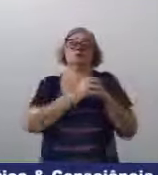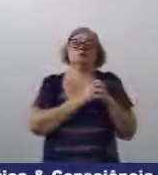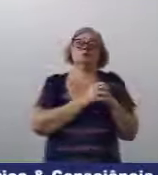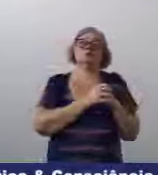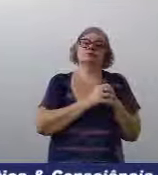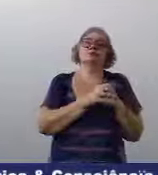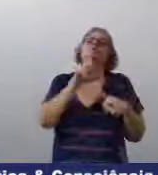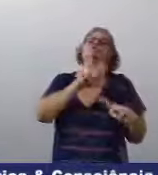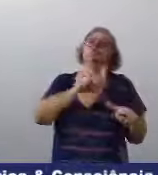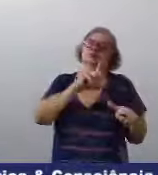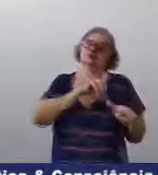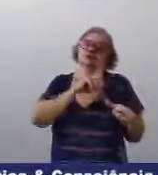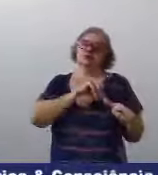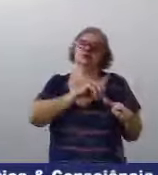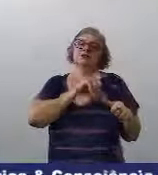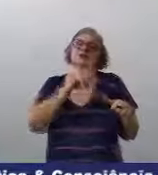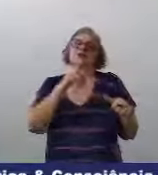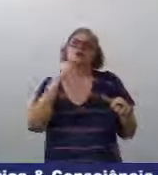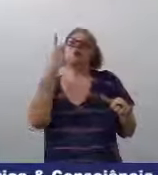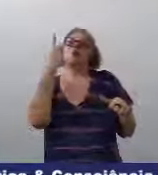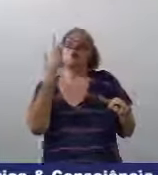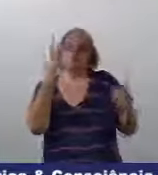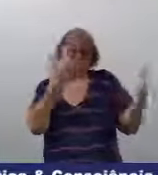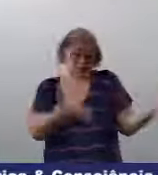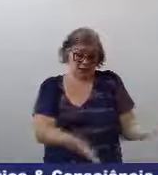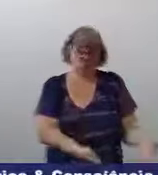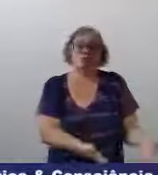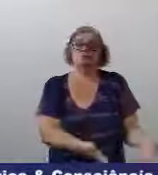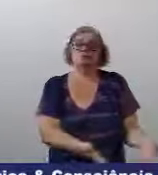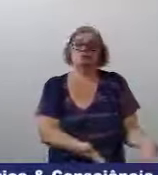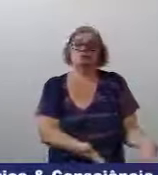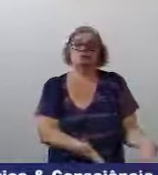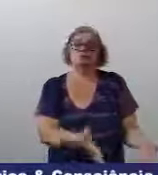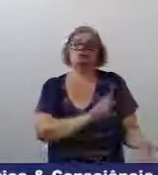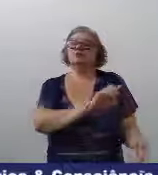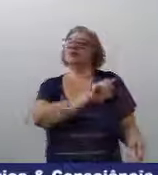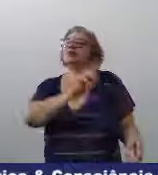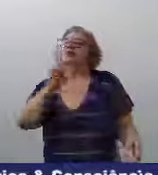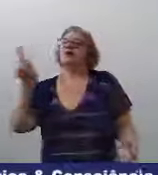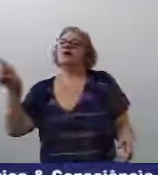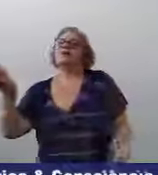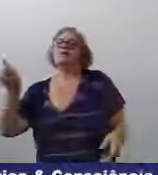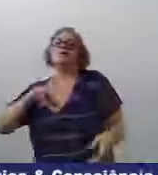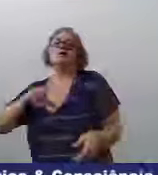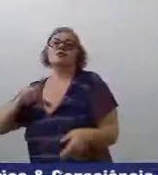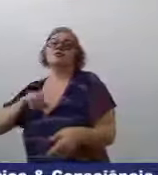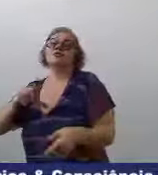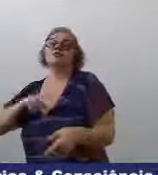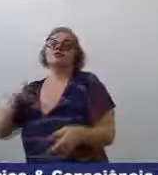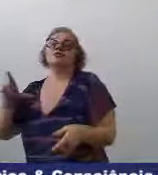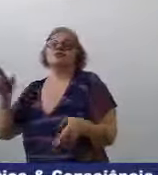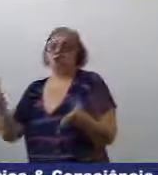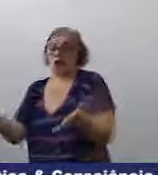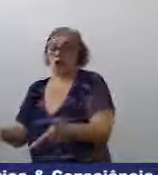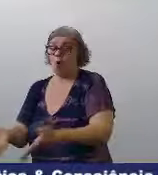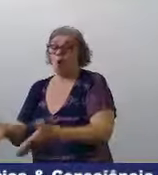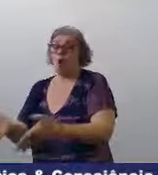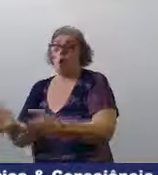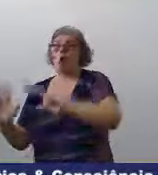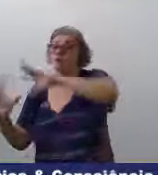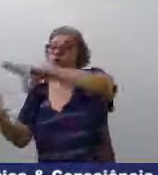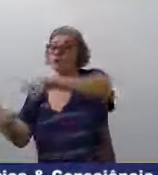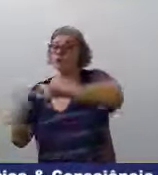entender. Existe um aqui e agora, mas não existe um